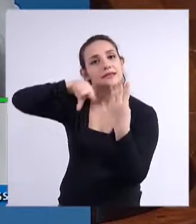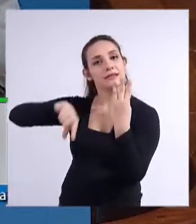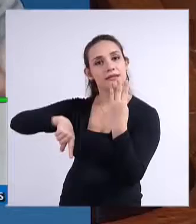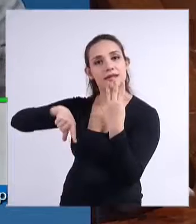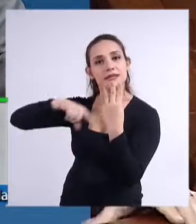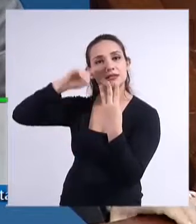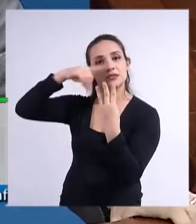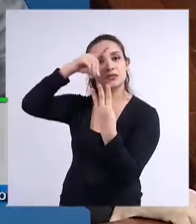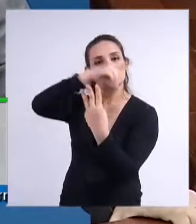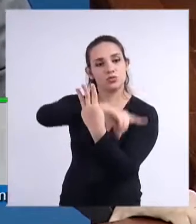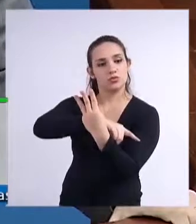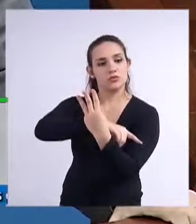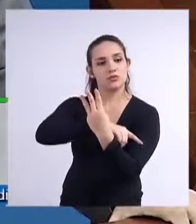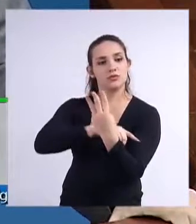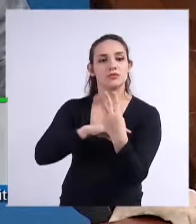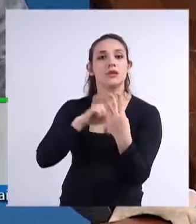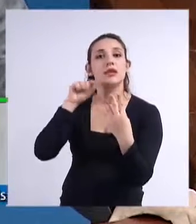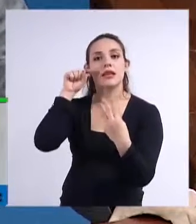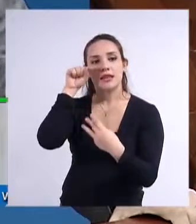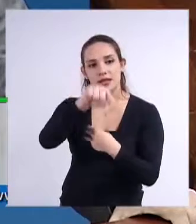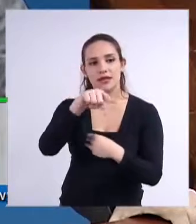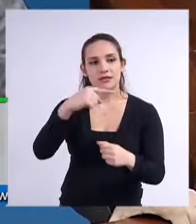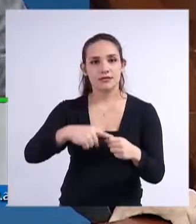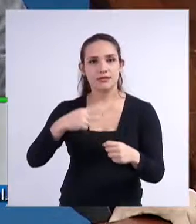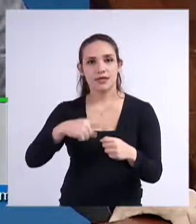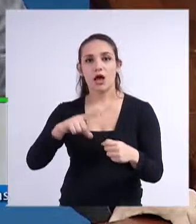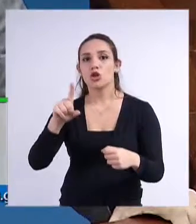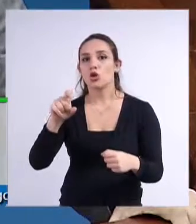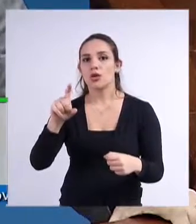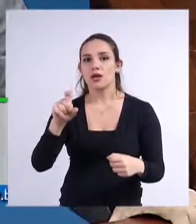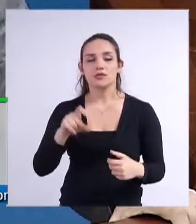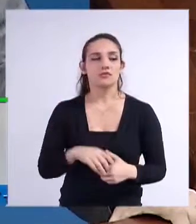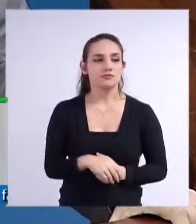epidemia lá em Dourados.